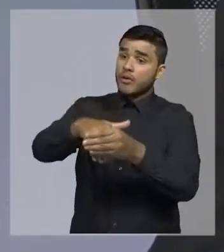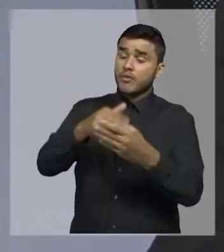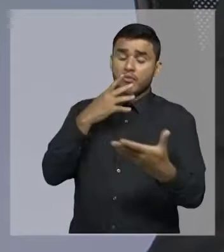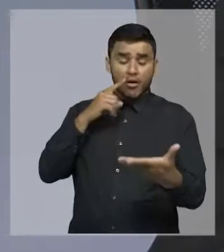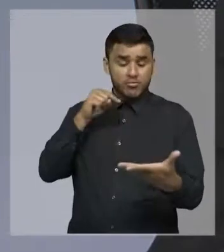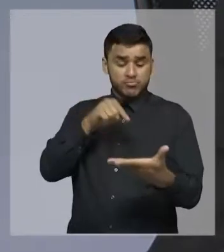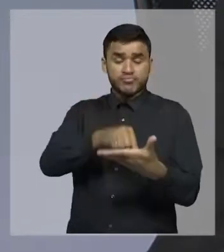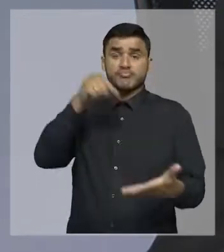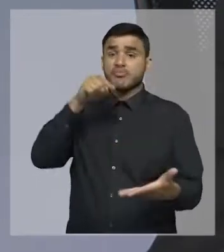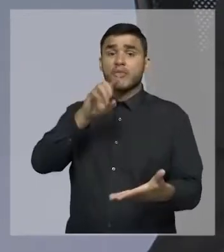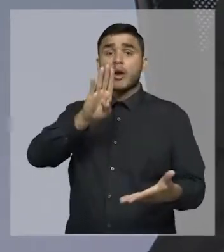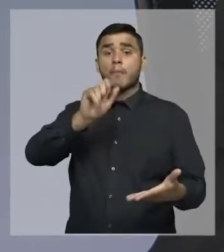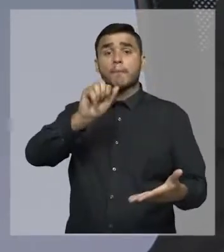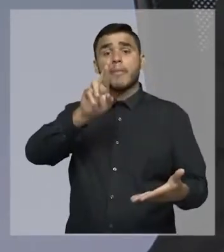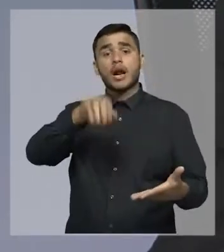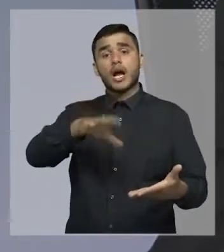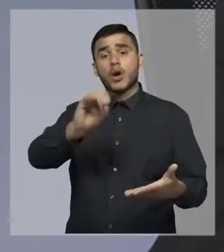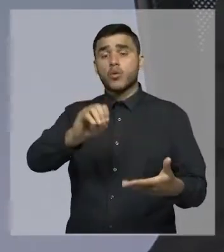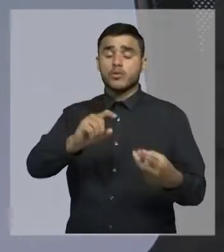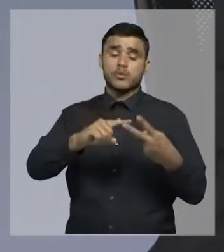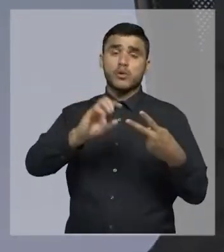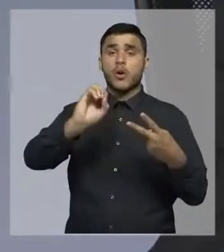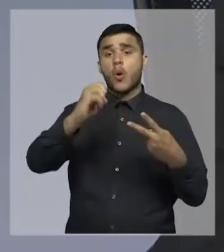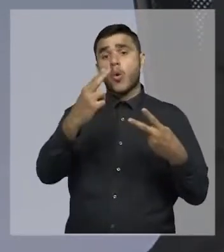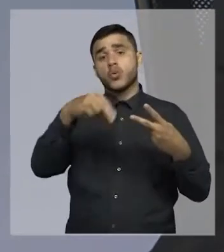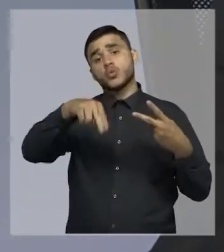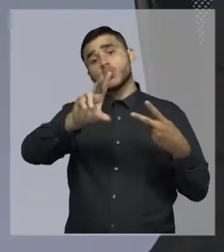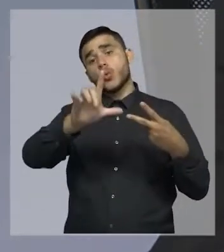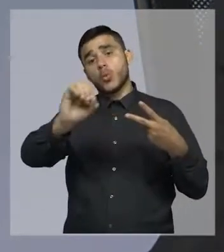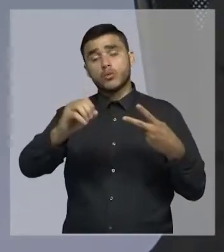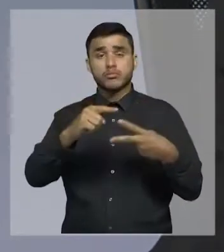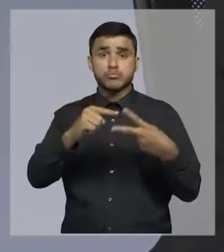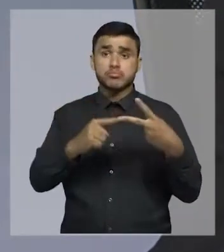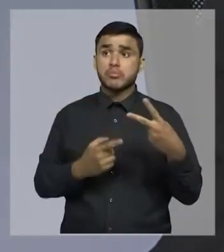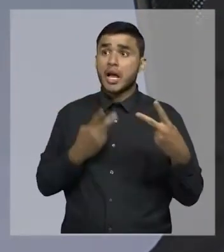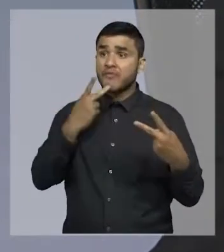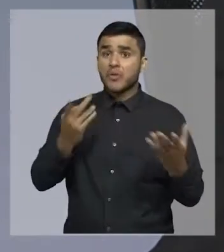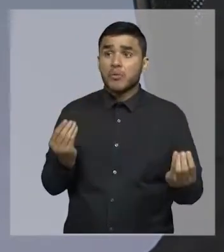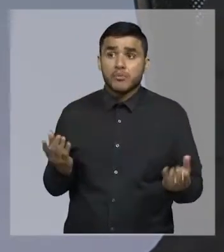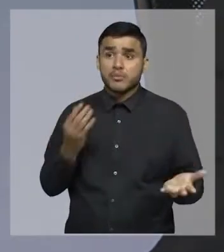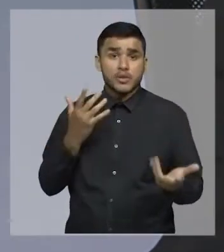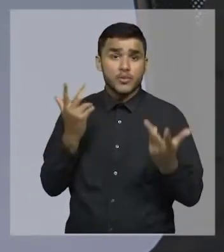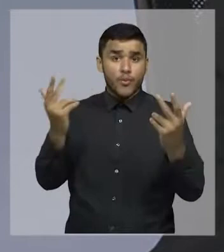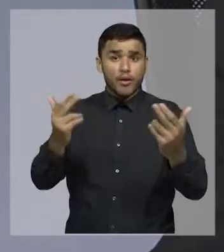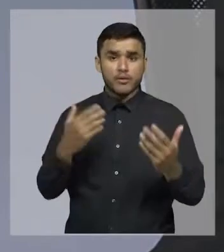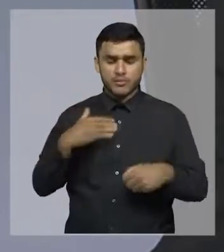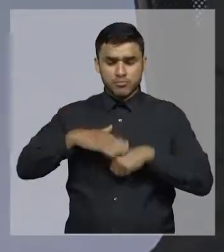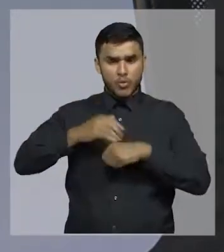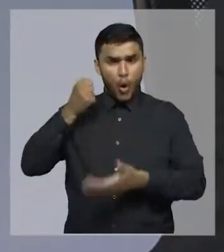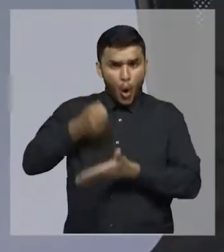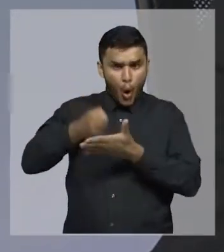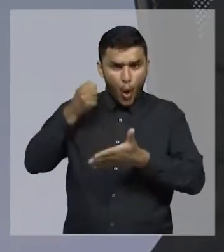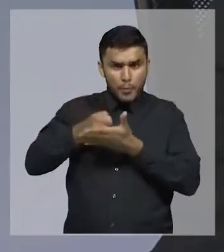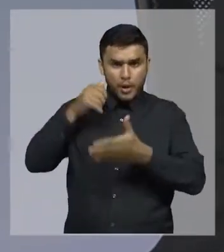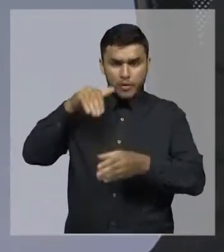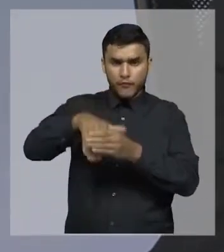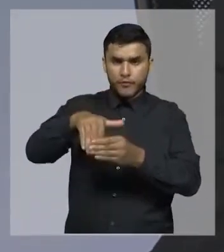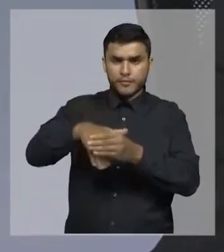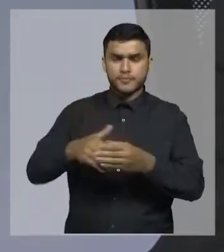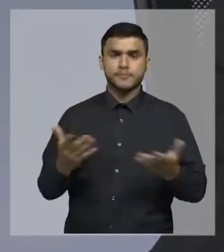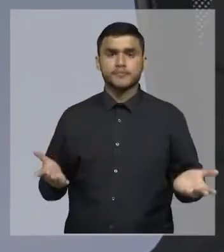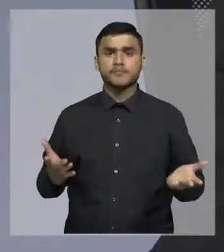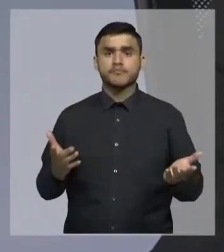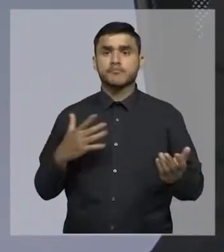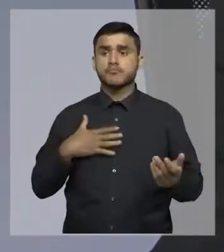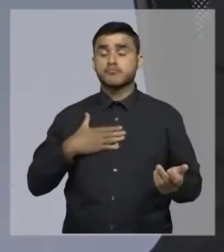sou contra. Eu acho que o voto não devia ser obrigatório. Porque aí o interessado em obter o